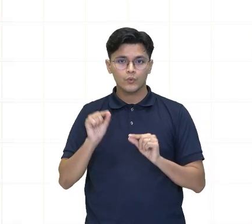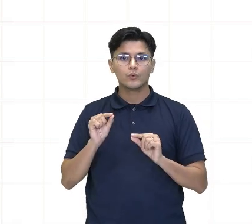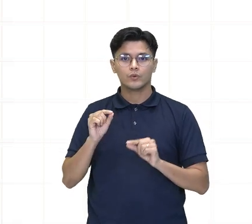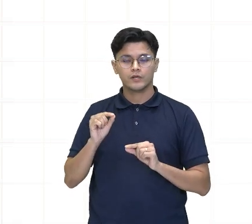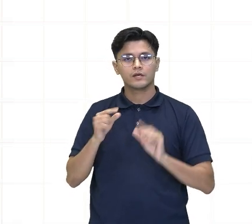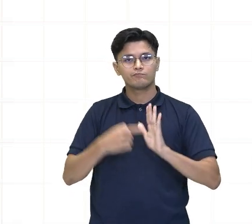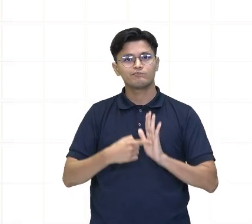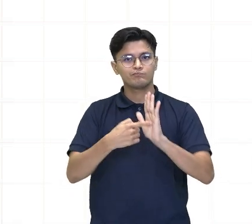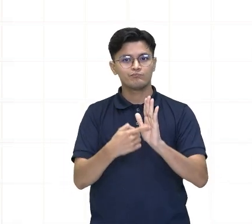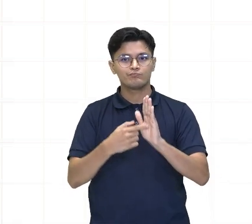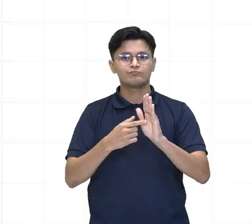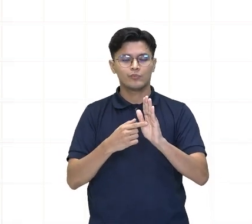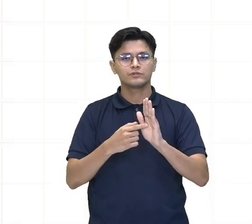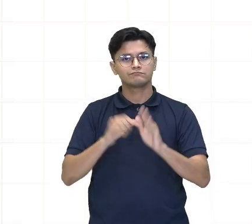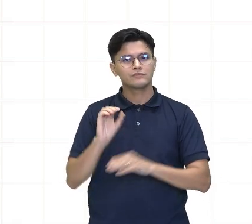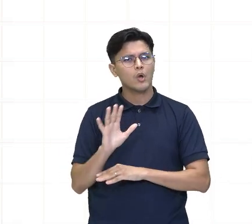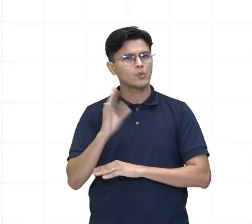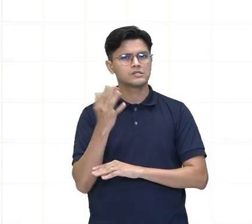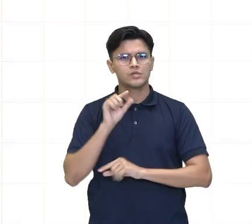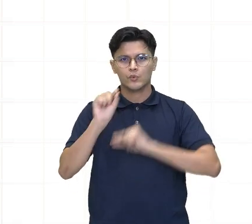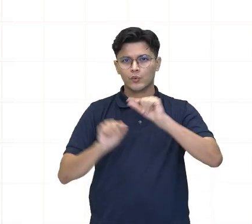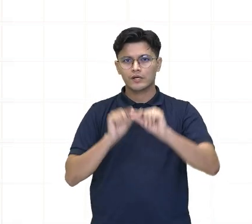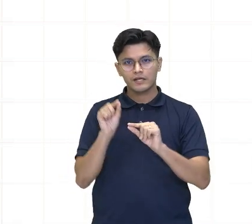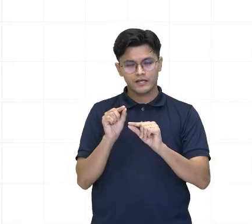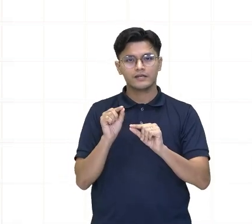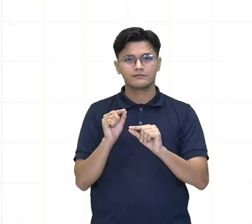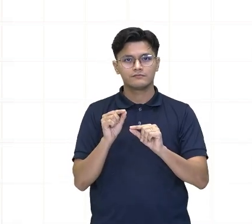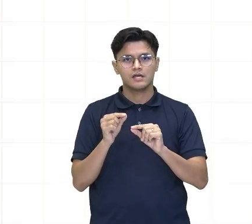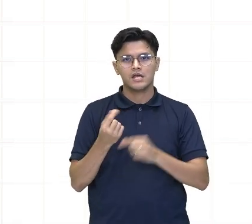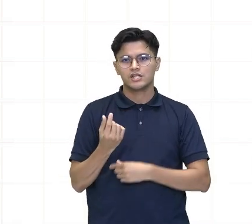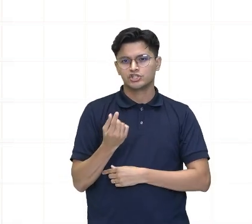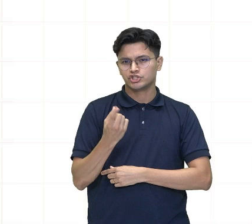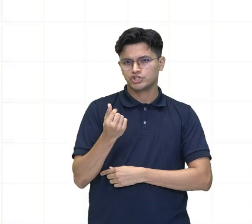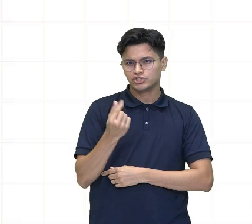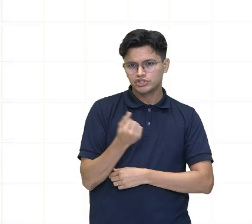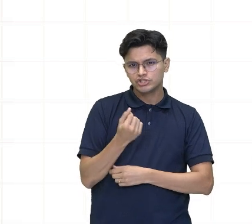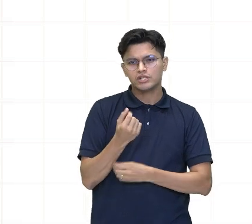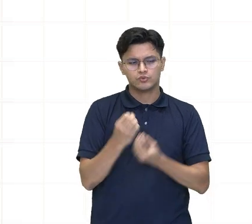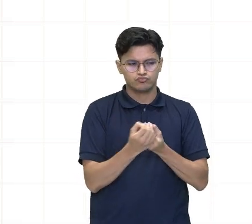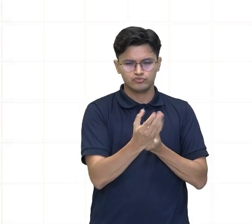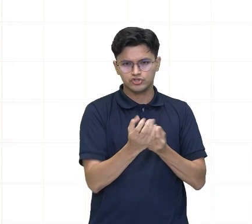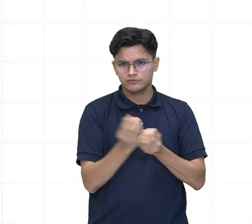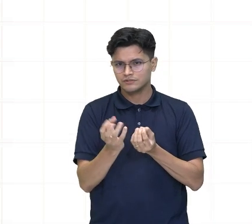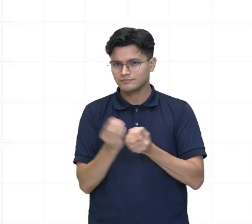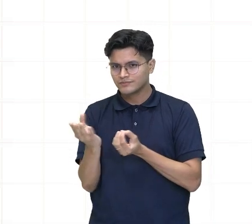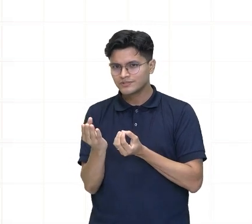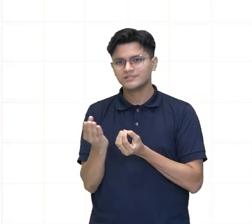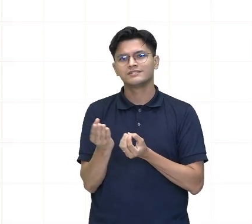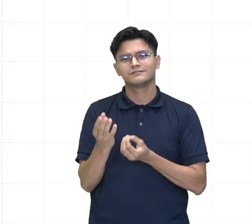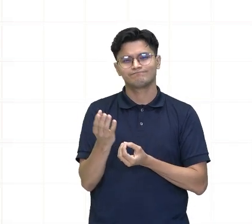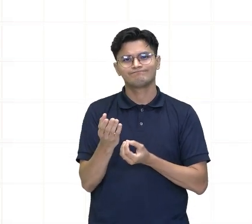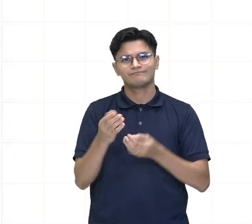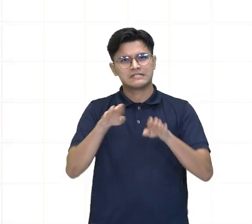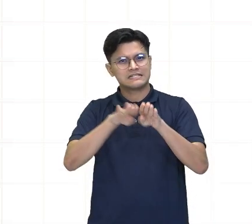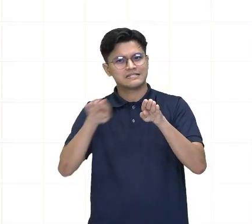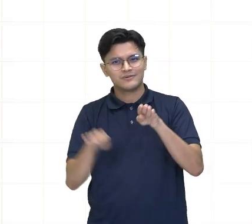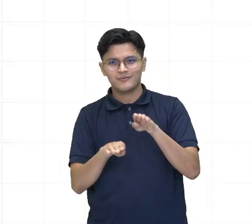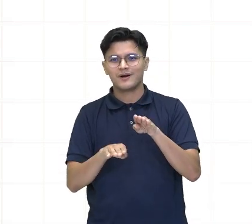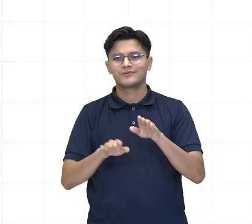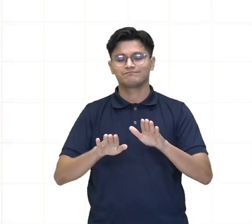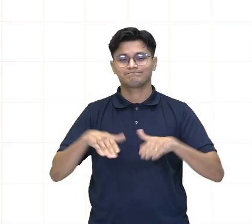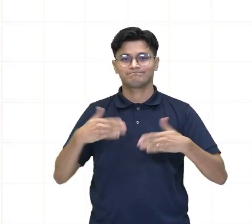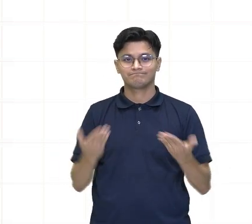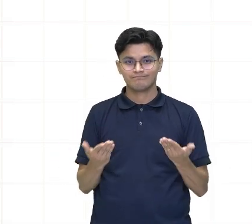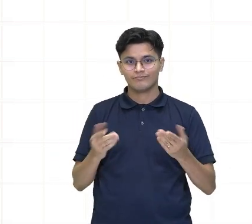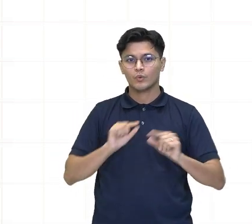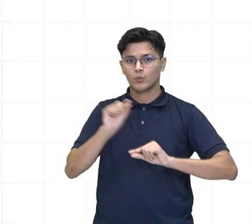desigualdade nessa distribuição de renda. No próximo gráfico, nós temos a concentração de renda no ano de 2015, olha. E